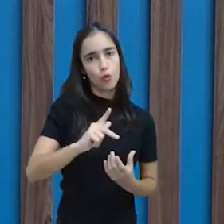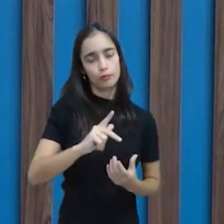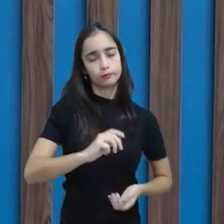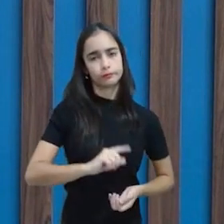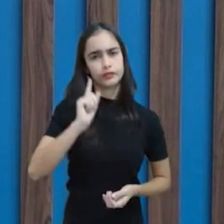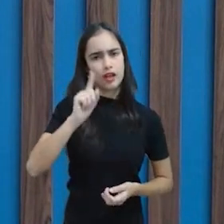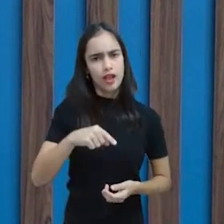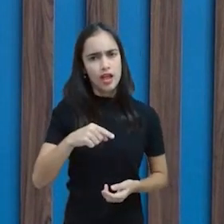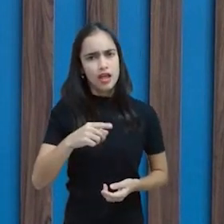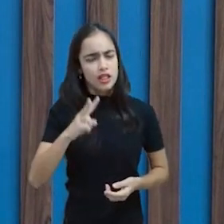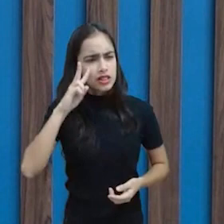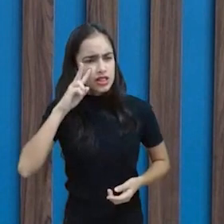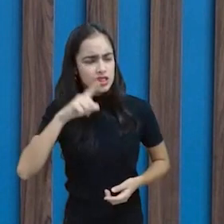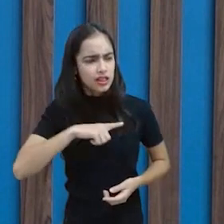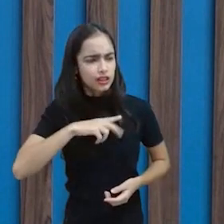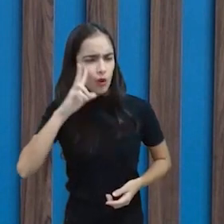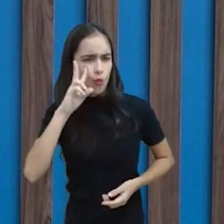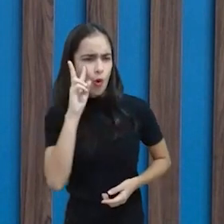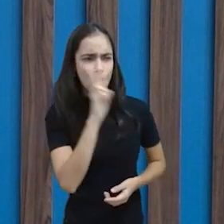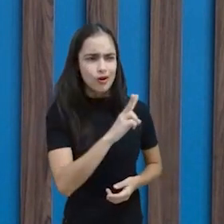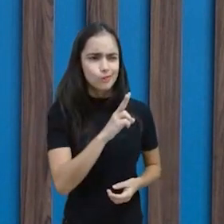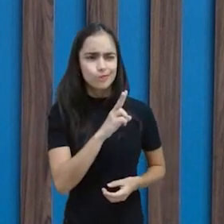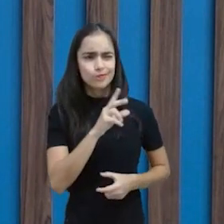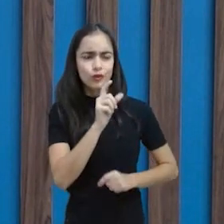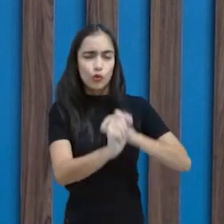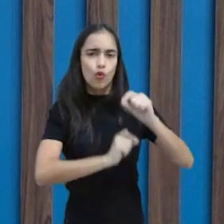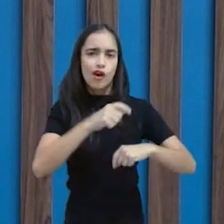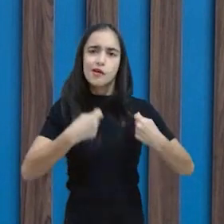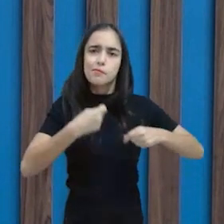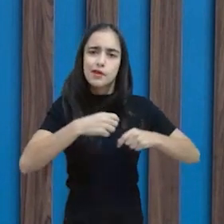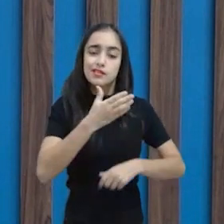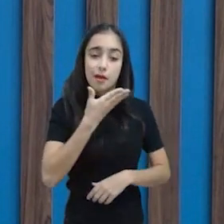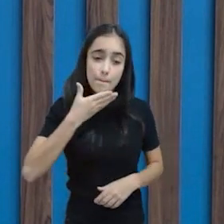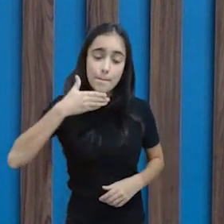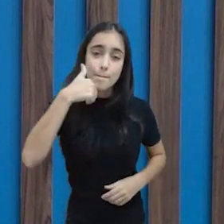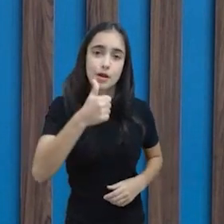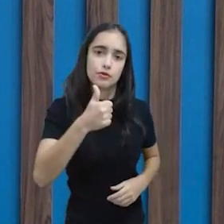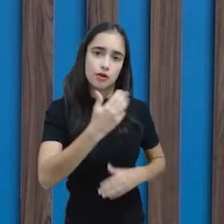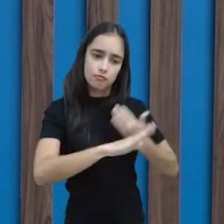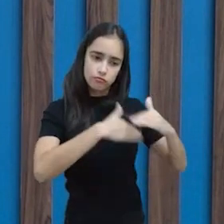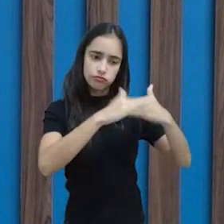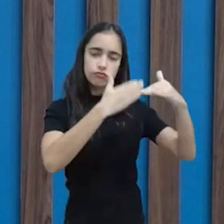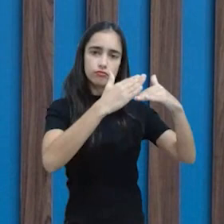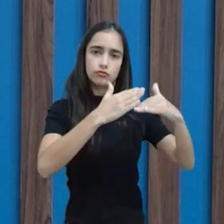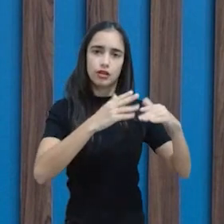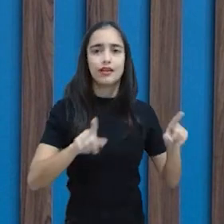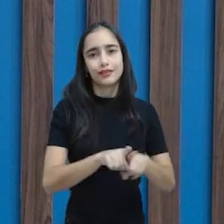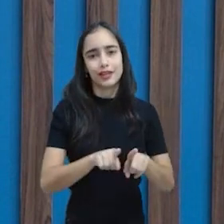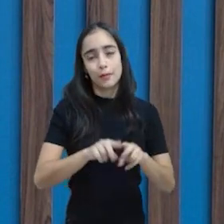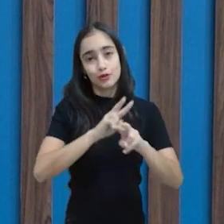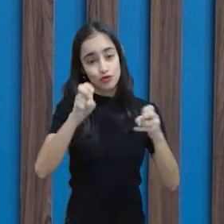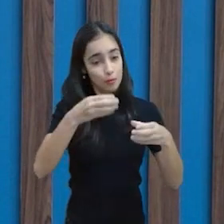ele vai ter o olhar, o que é que precisa ser melhorado ali, né? Então, a questão do voto também é